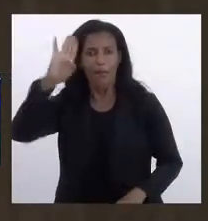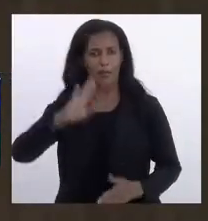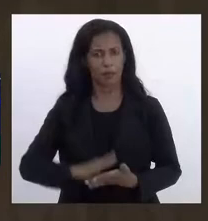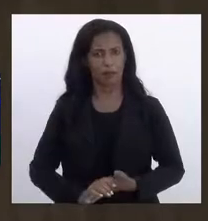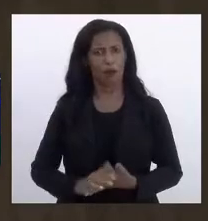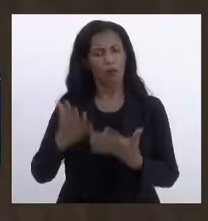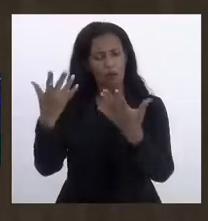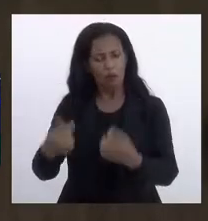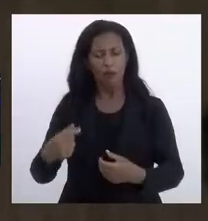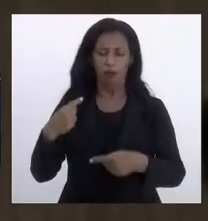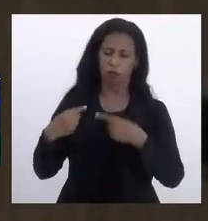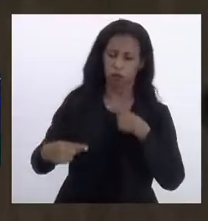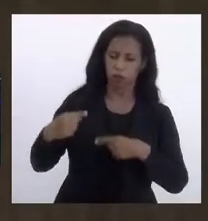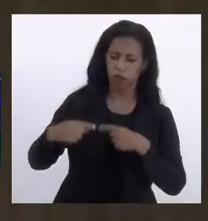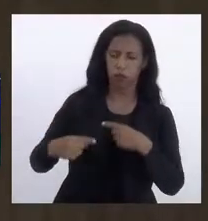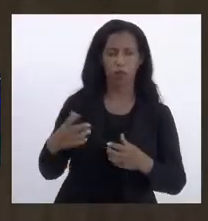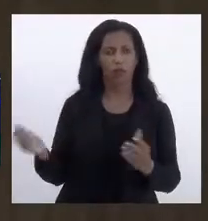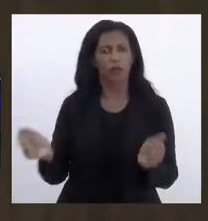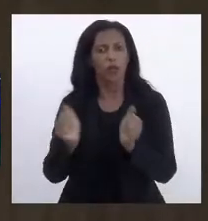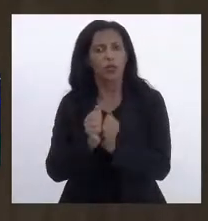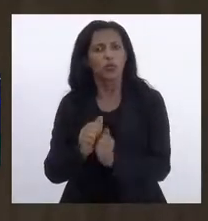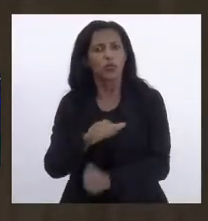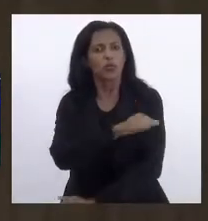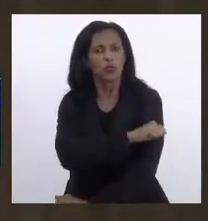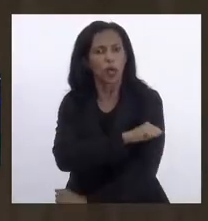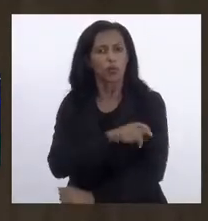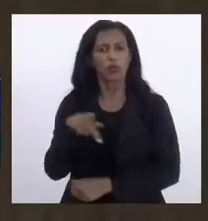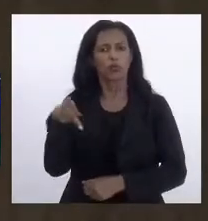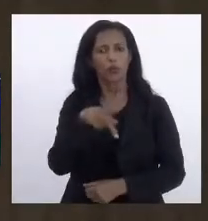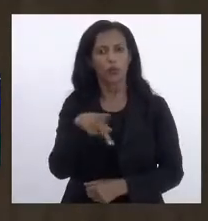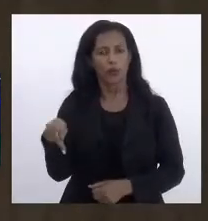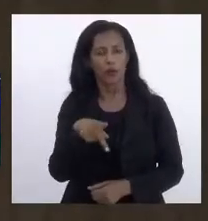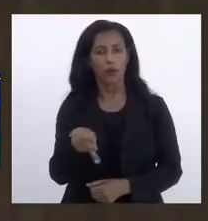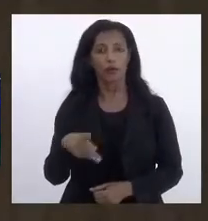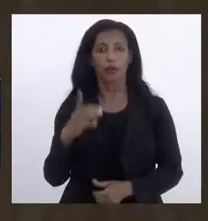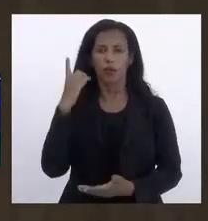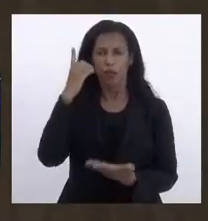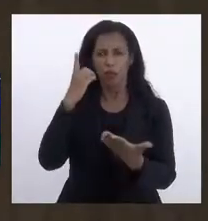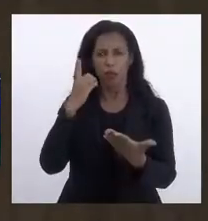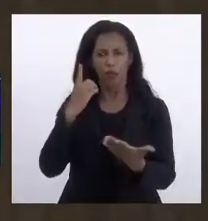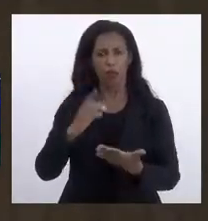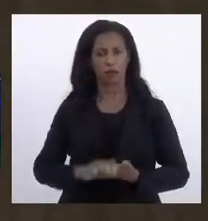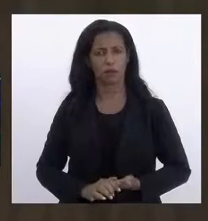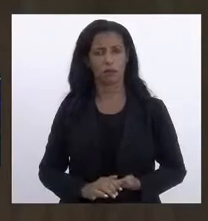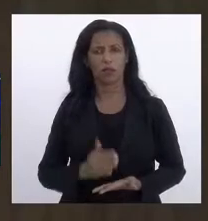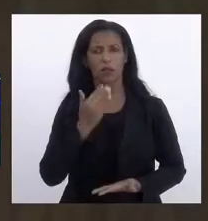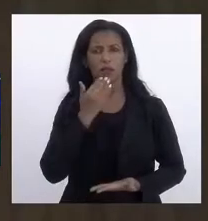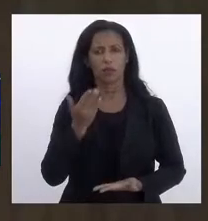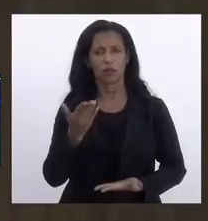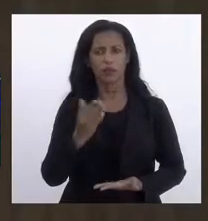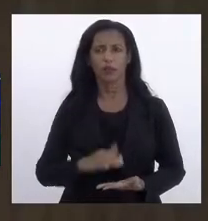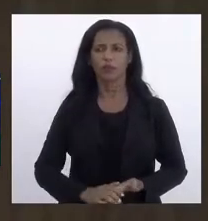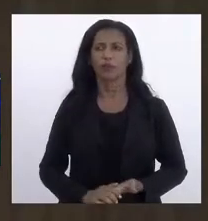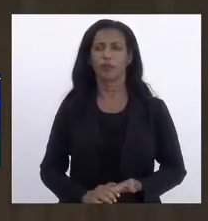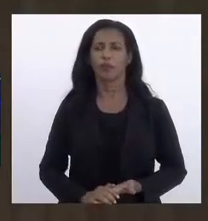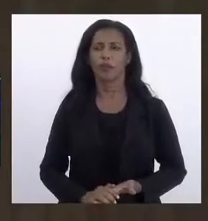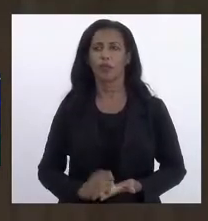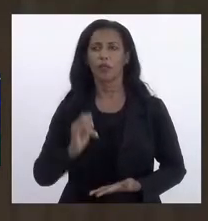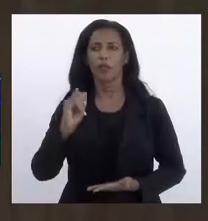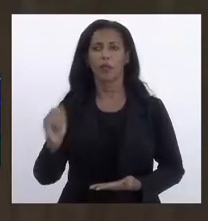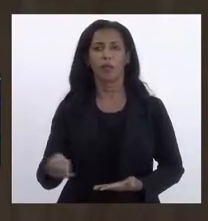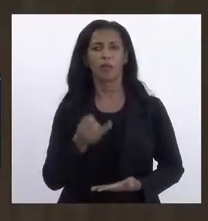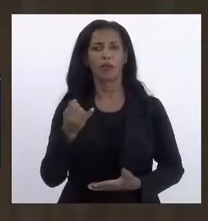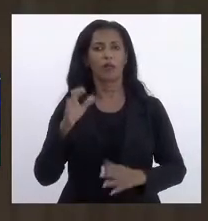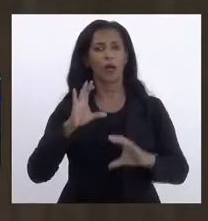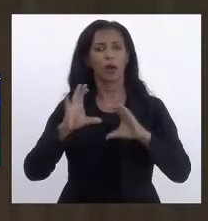Vamos dialogar e vamos estar ao lado dos alunos e professores nessa luta. E, deputado André Siciliano, queria pedir a Vossa Excelência e aproveitar e